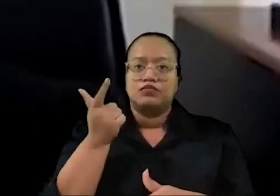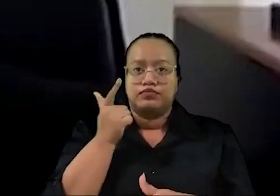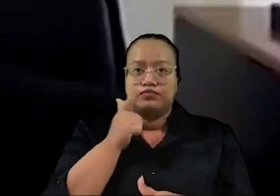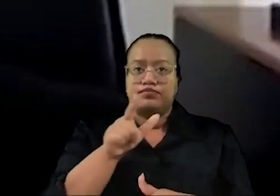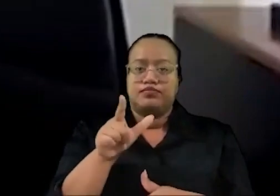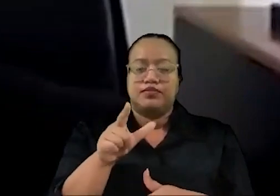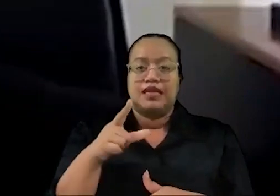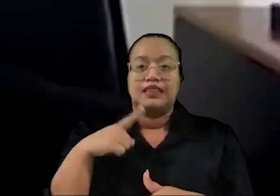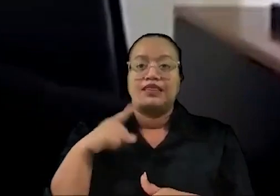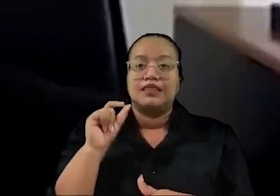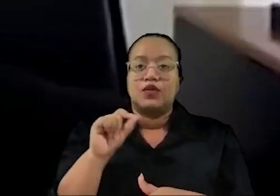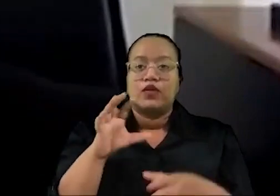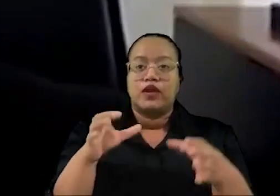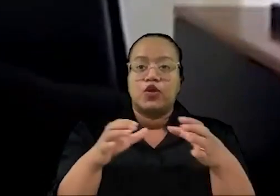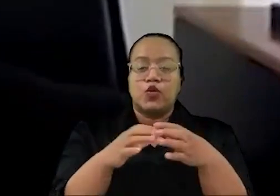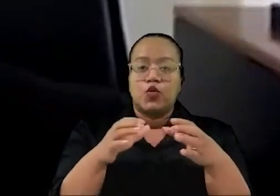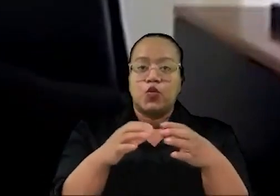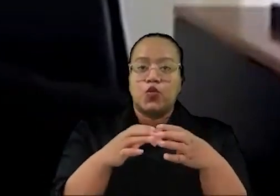parte de inovação